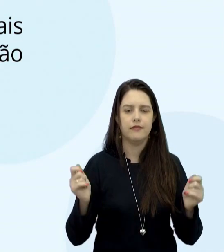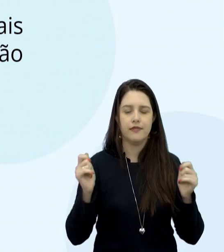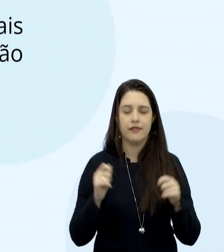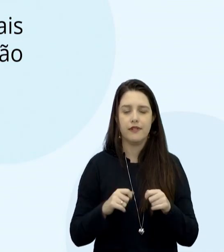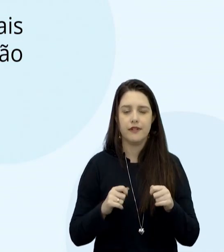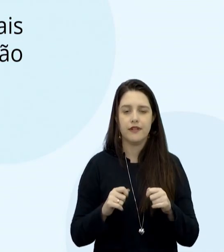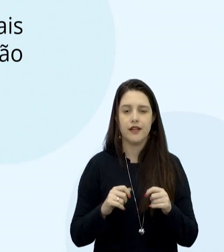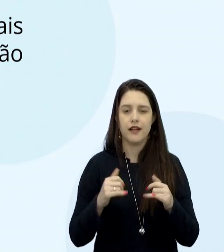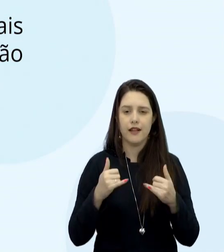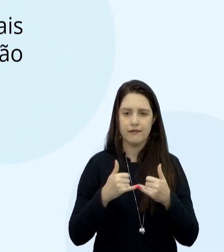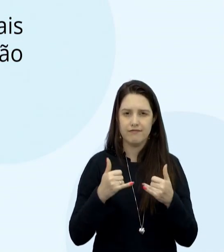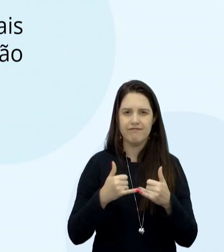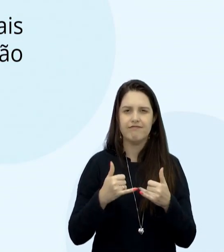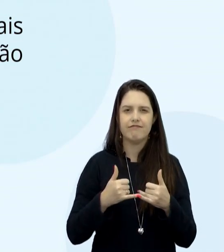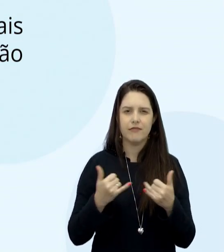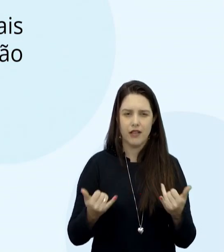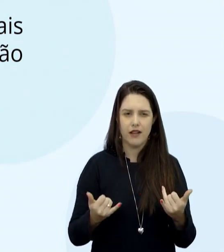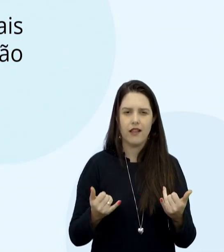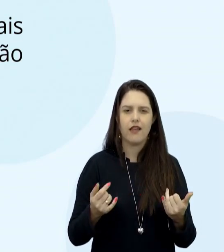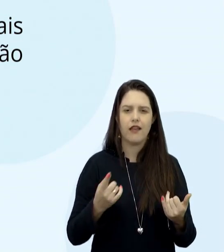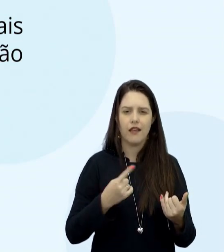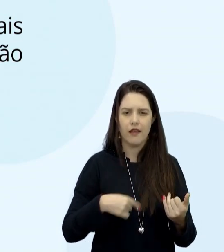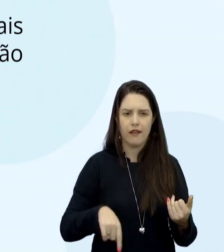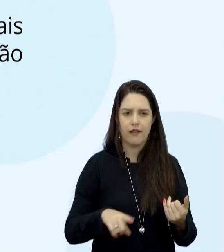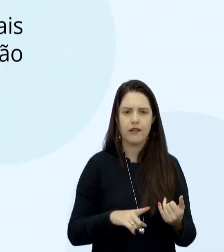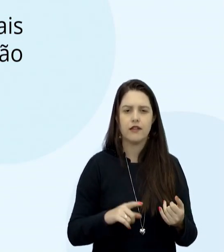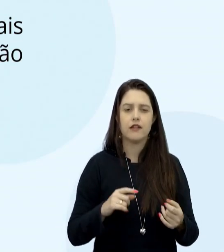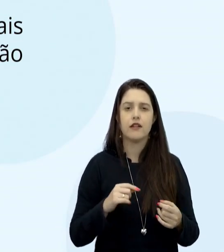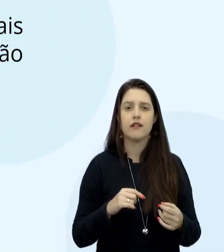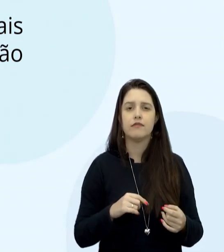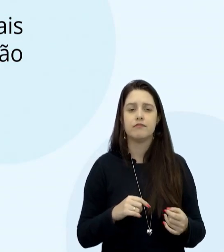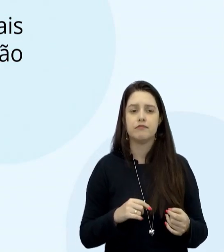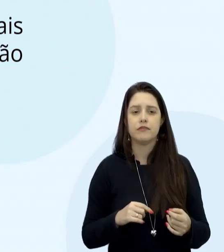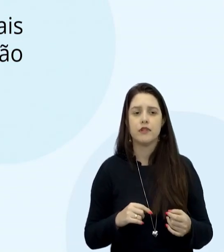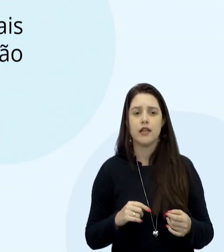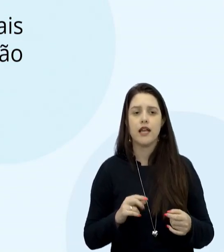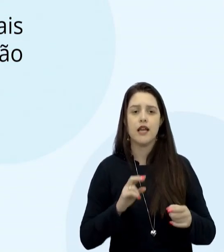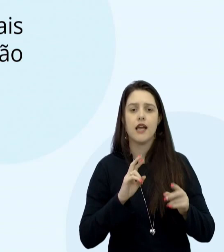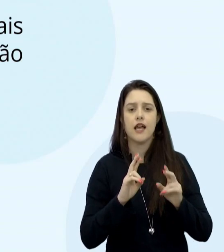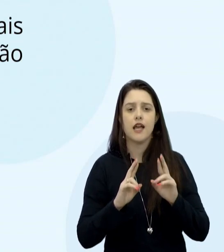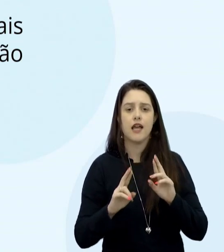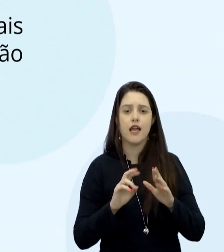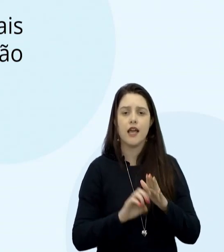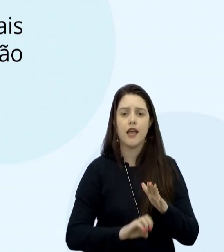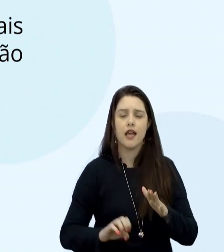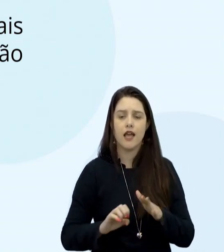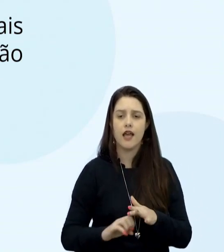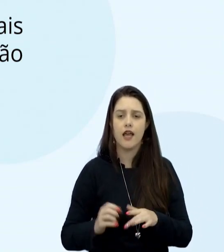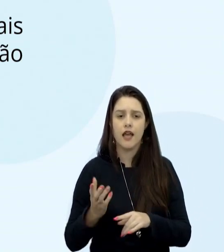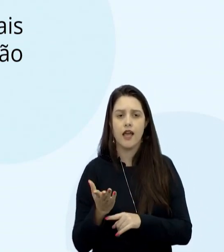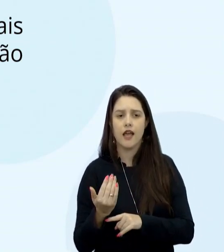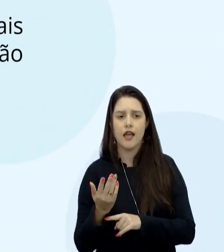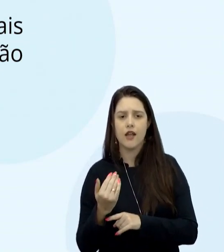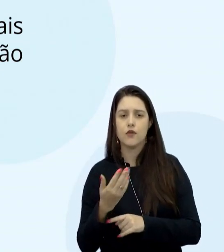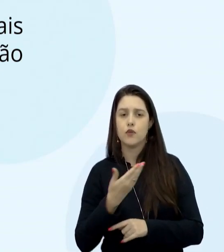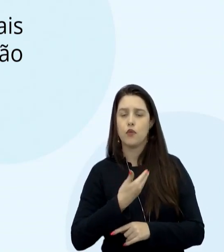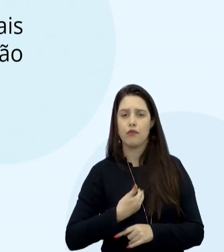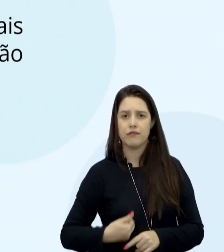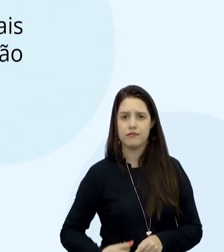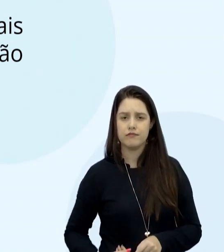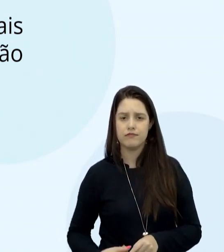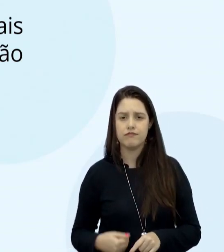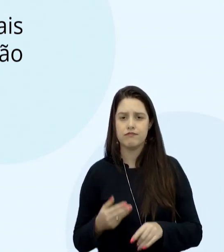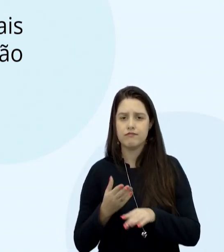na internet, né, os algoritmos racistas. A regulação de empresas de tecnologia por parte dos governos e